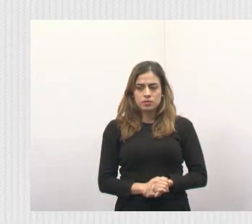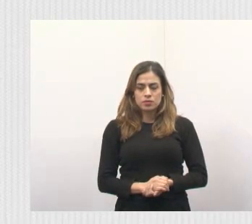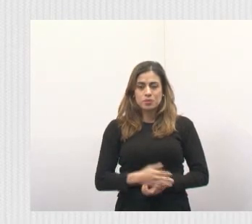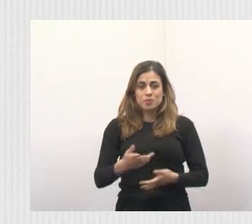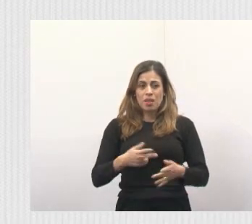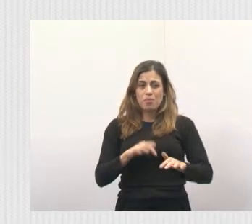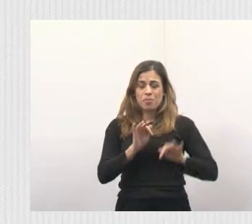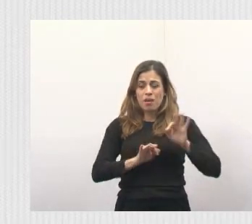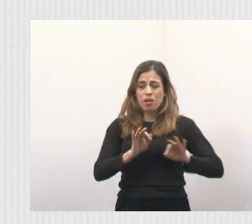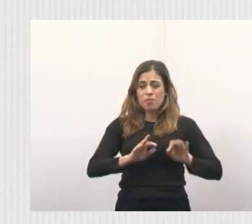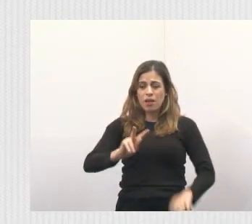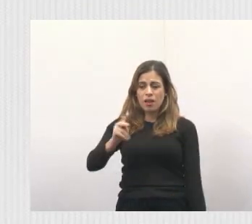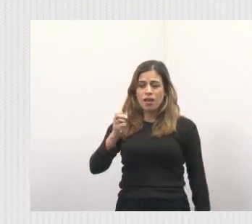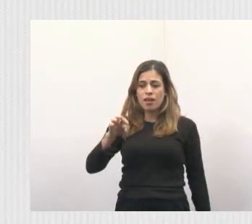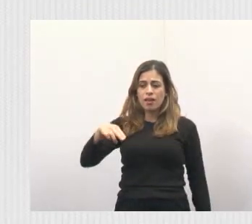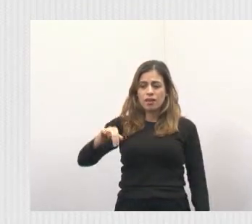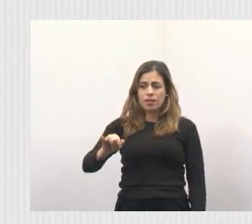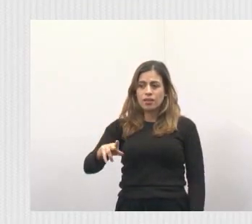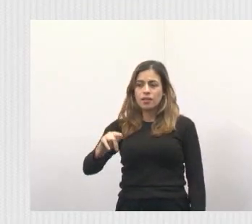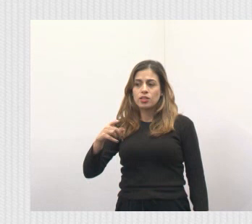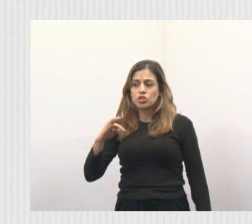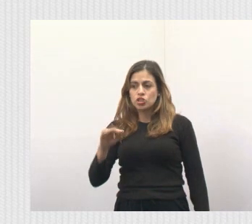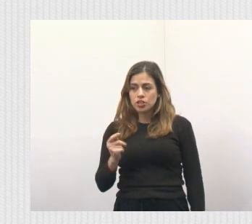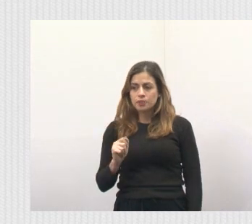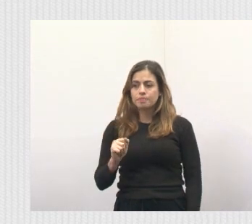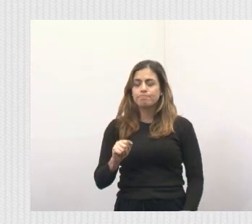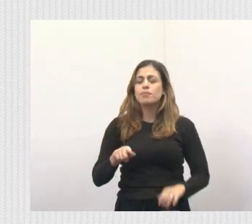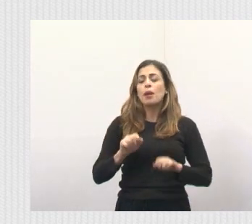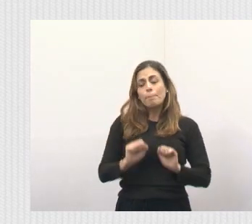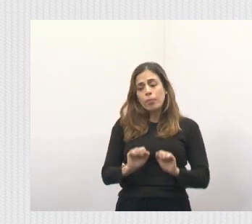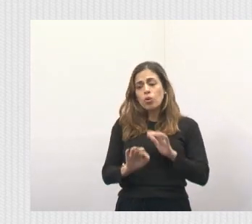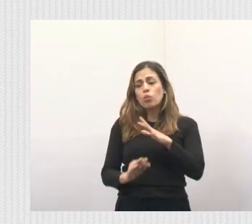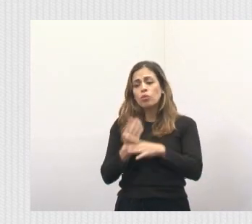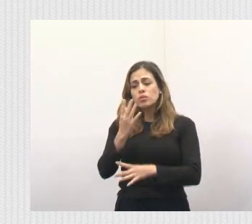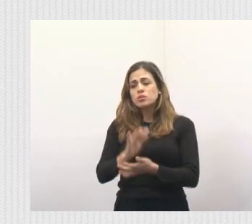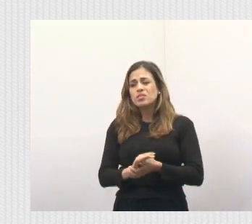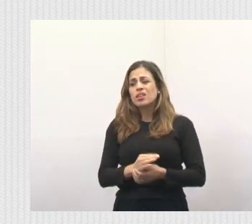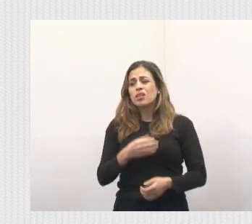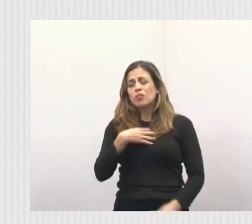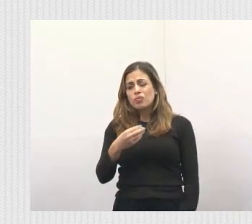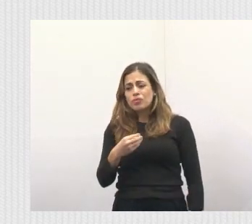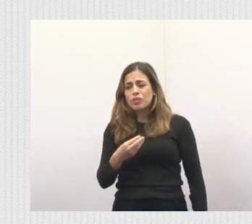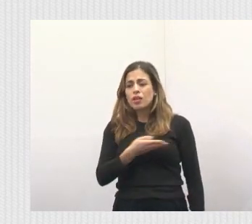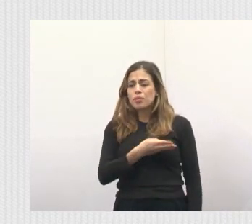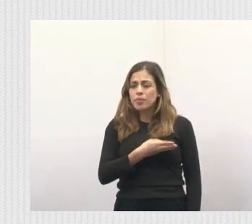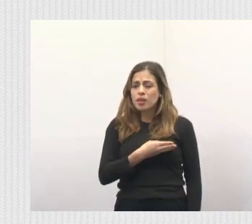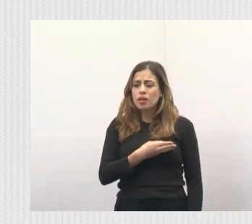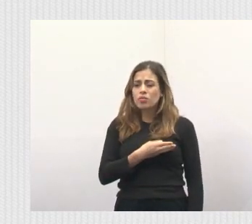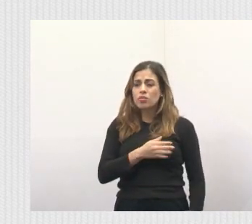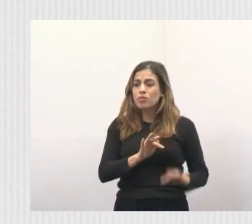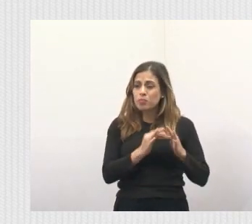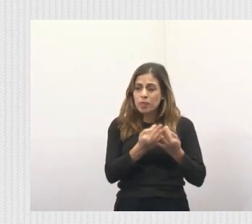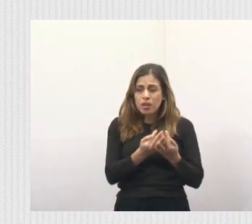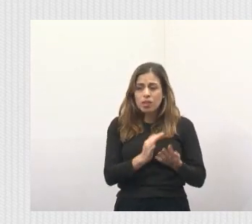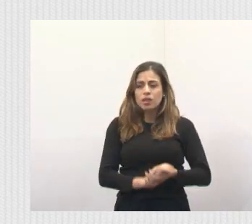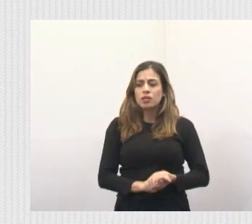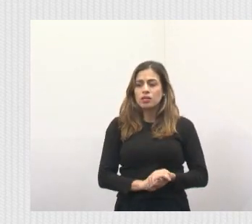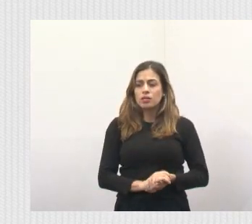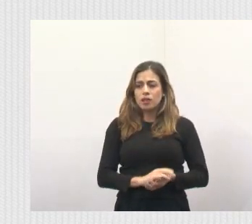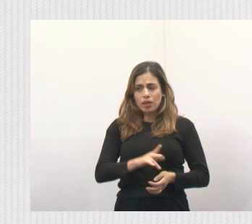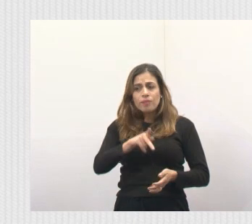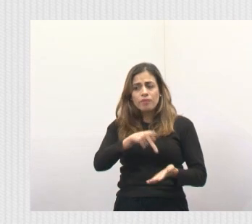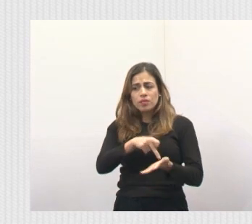Realmente isso pode acontecer com nossos filhos, com nossos amigos, com os nossos parentes. Isso aí é verídico, é